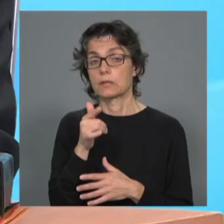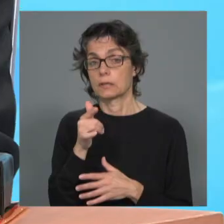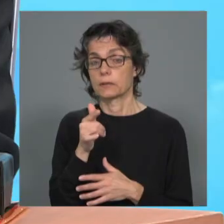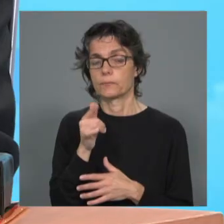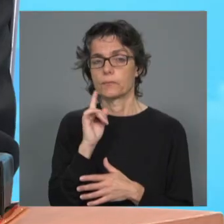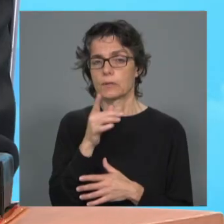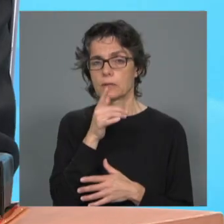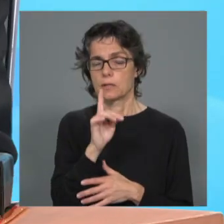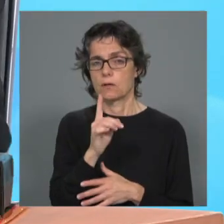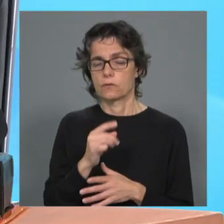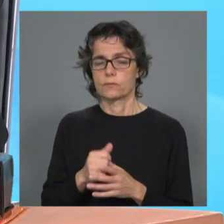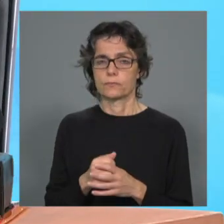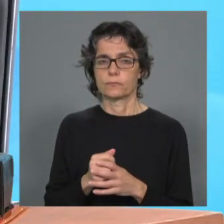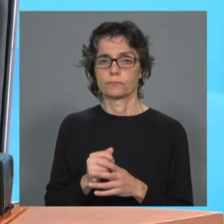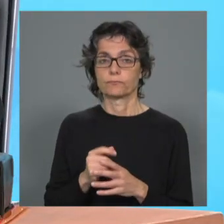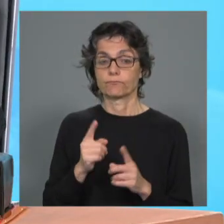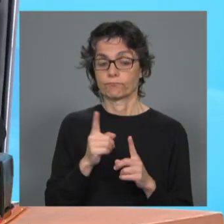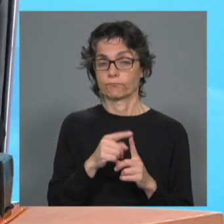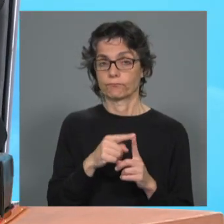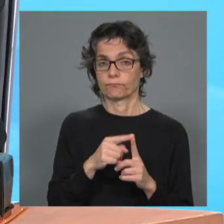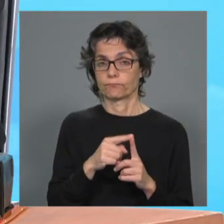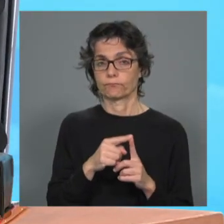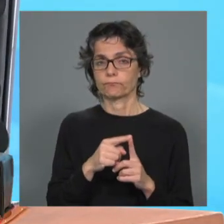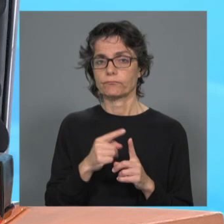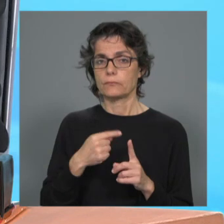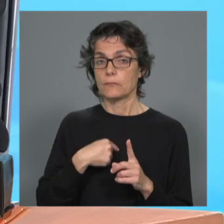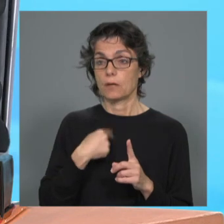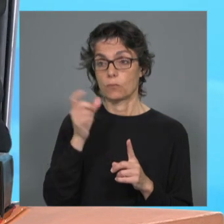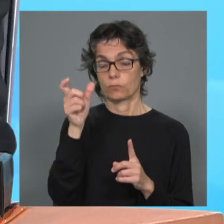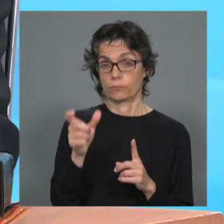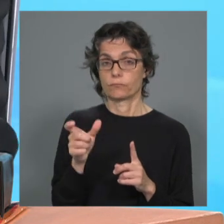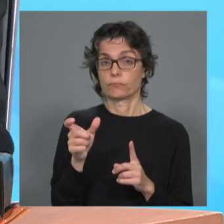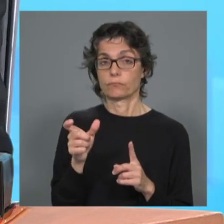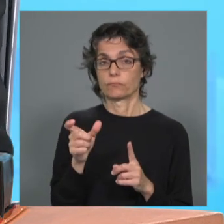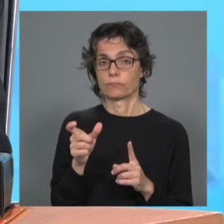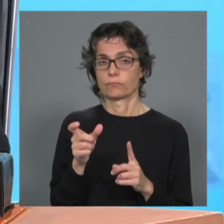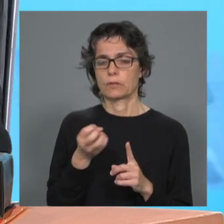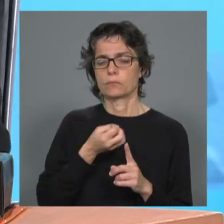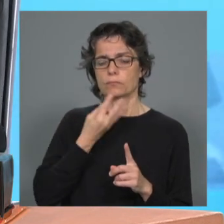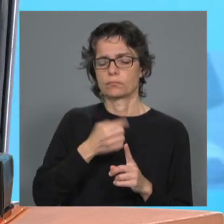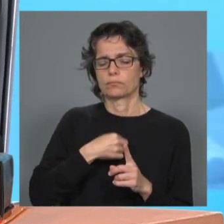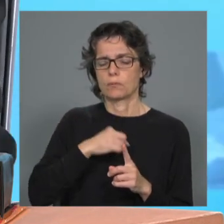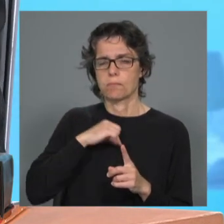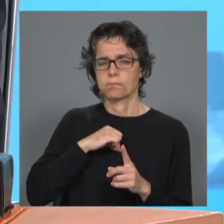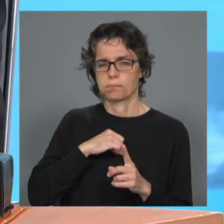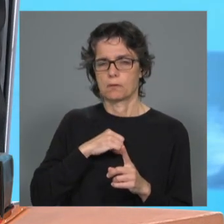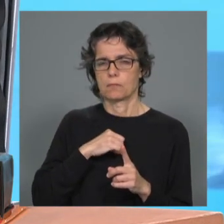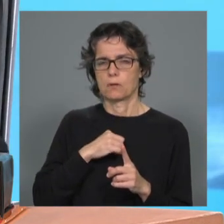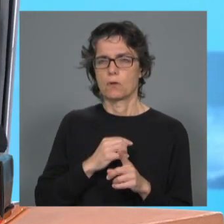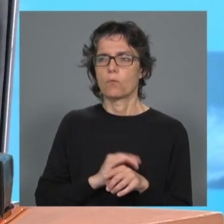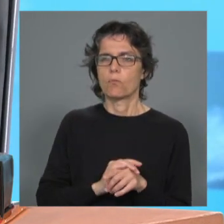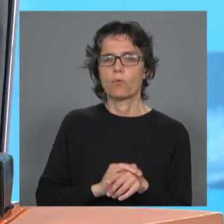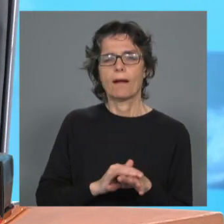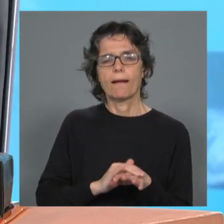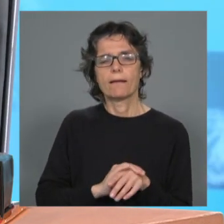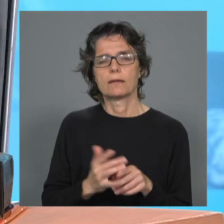3 traços. Primeiro, uma dimensão muito pessoal, eu diria mesmo uma dimensão muito afetiva,